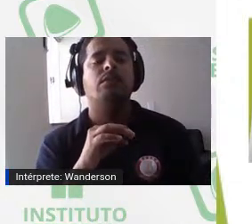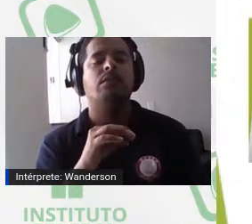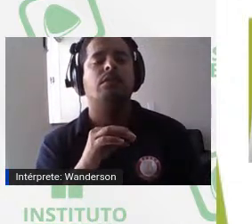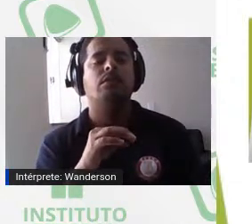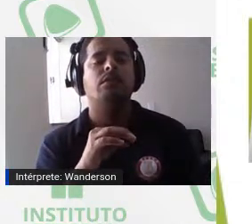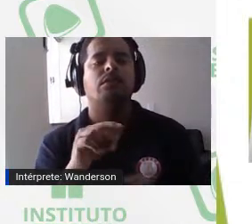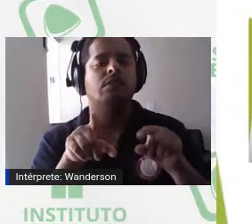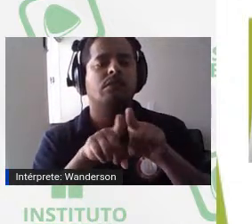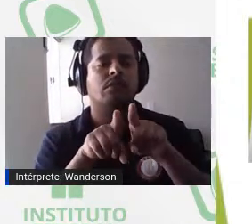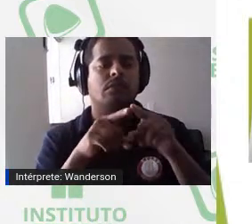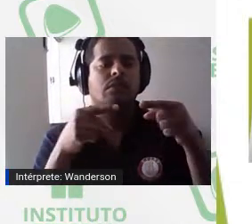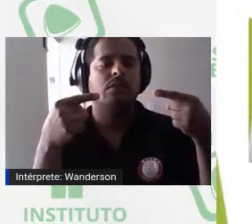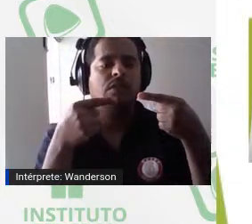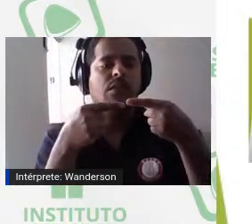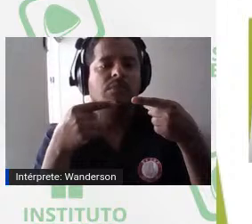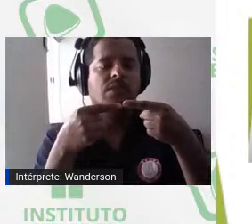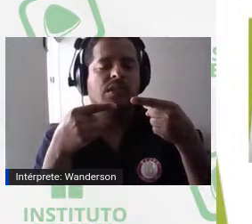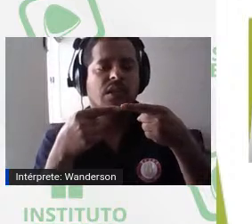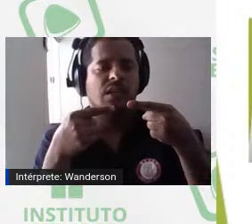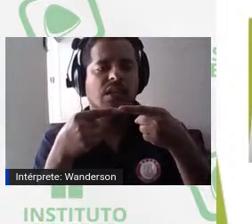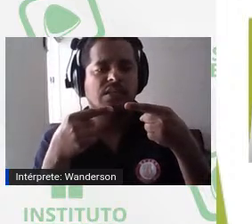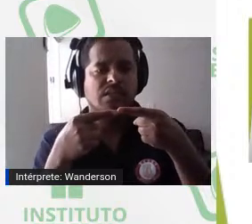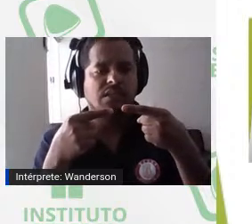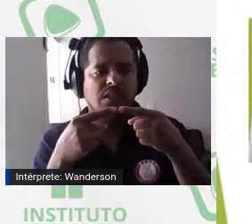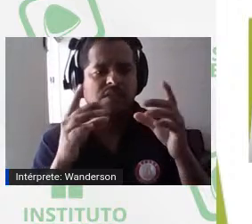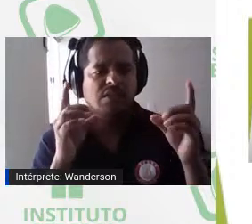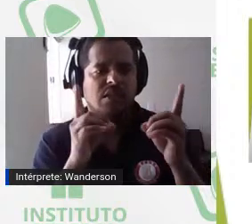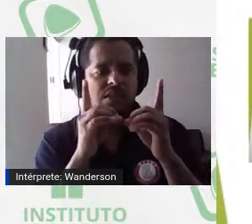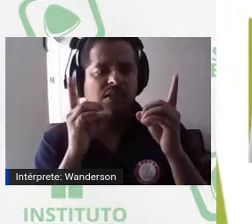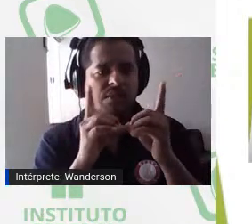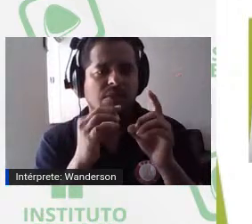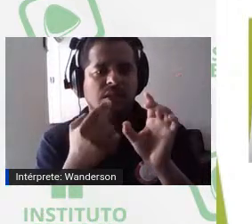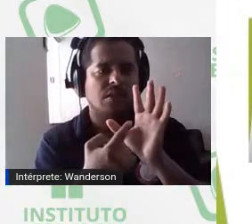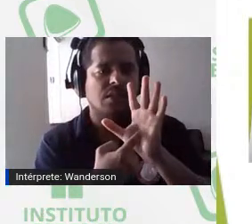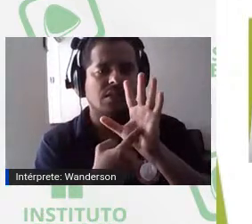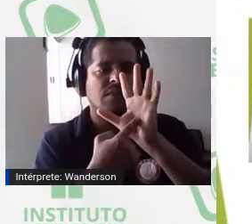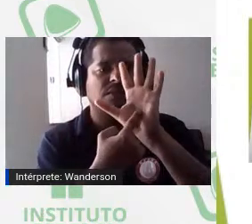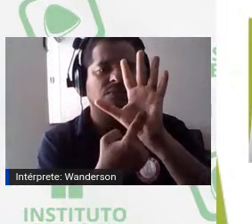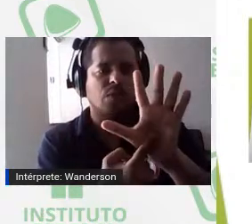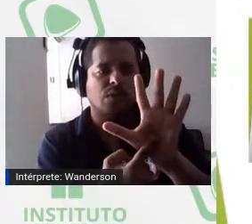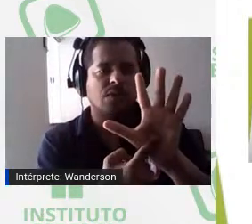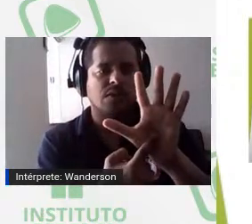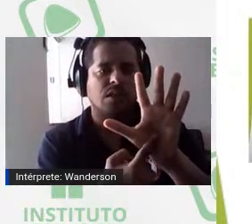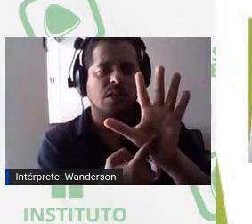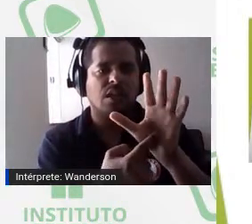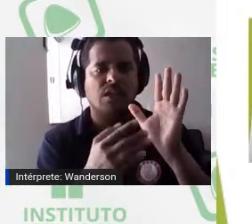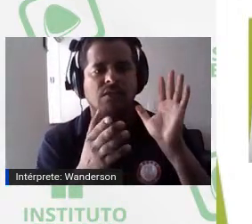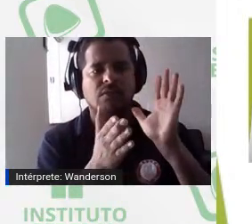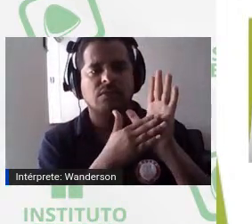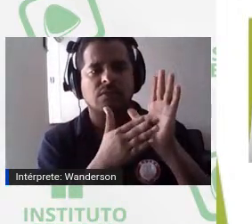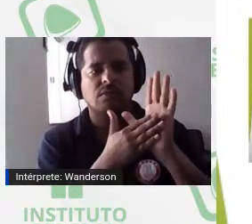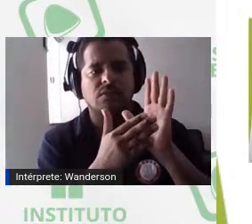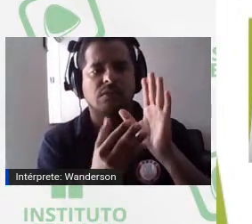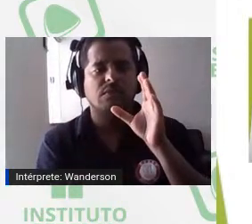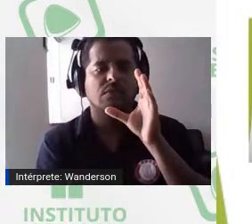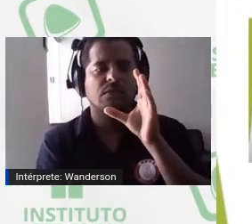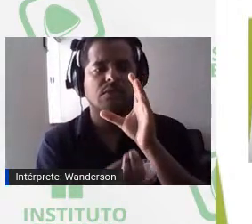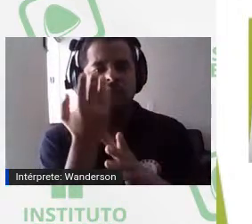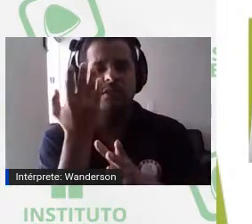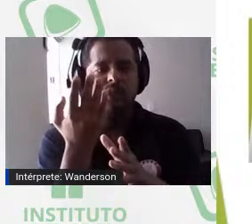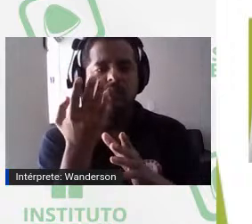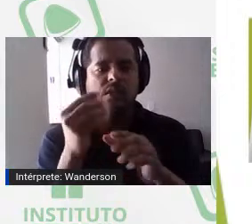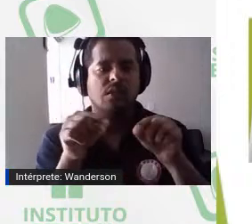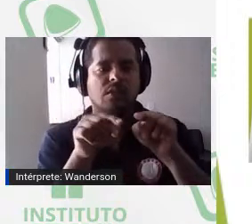a aplicação da didática. E aí, com isso, agora nós vamos mostrar aqui parte do que foi criado, né, do que foi proposto em sala de aula e as nossas criações,